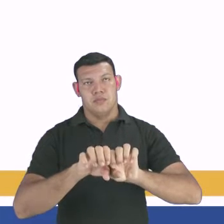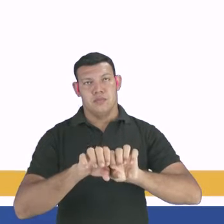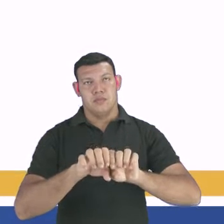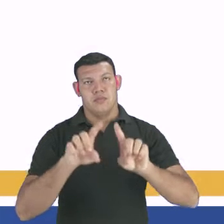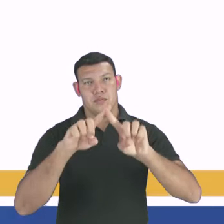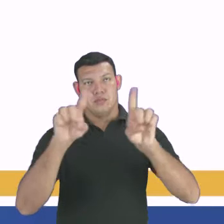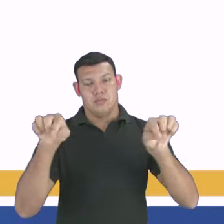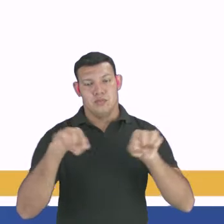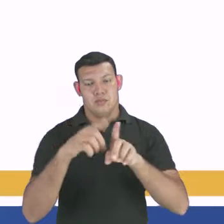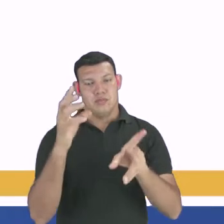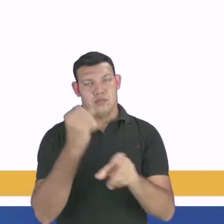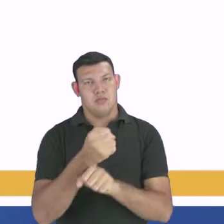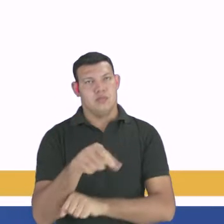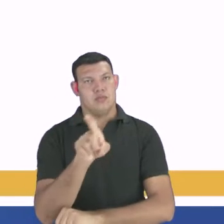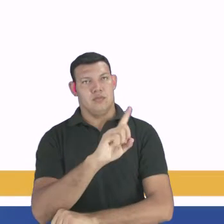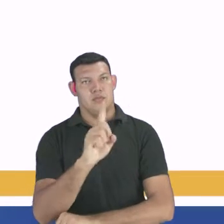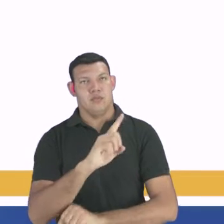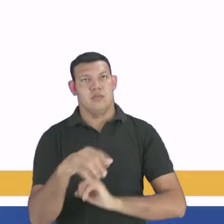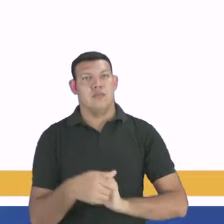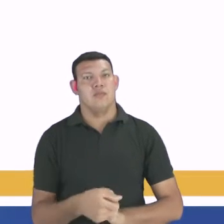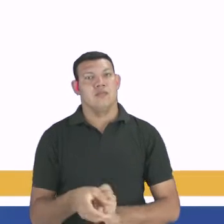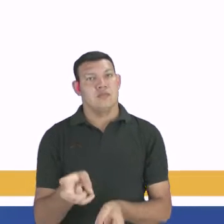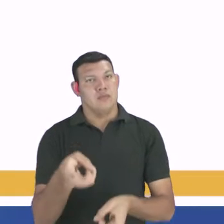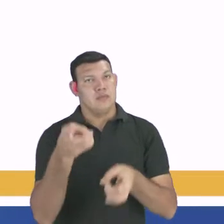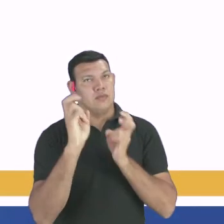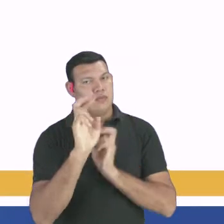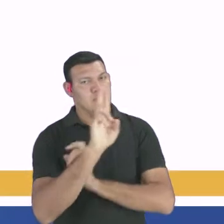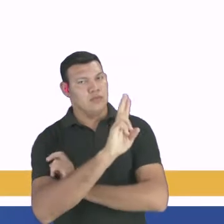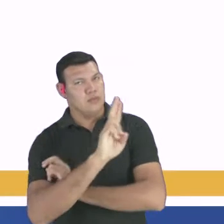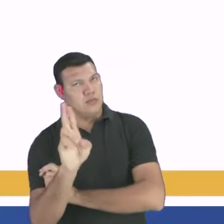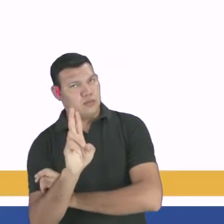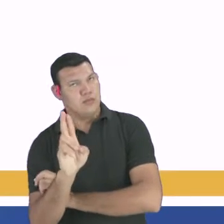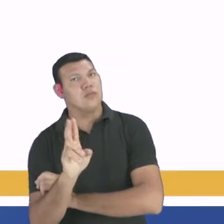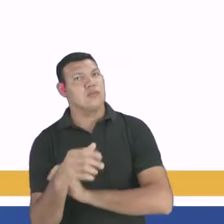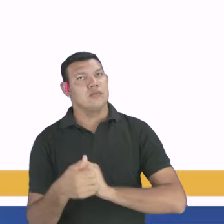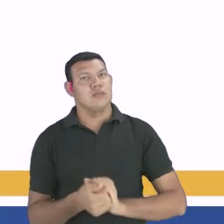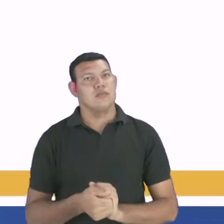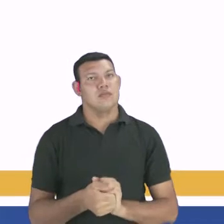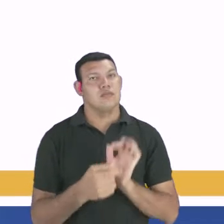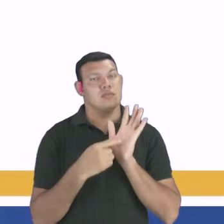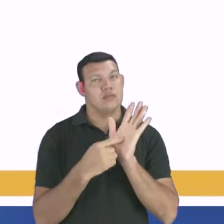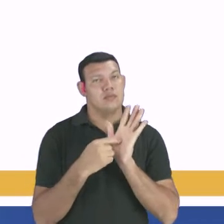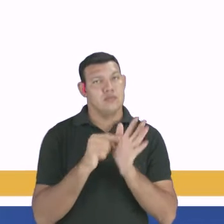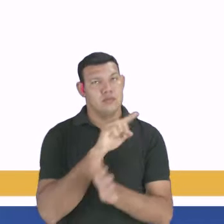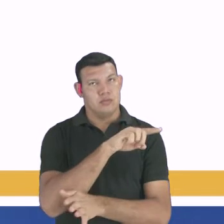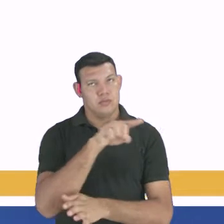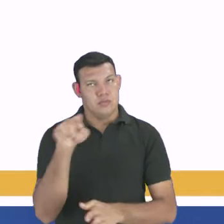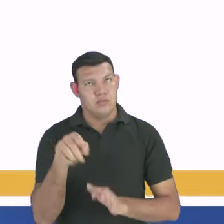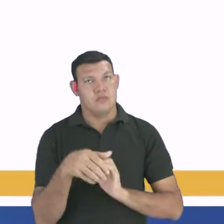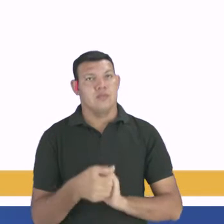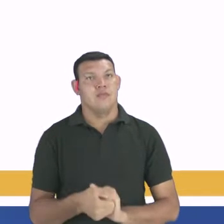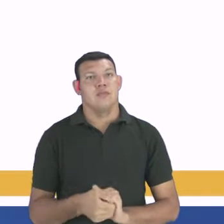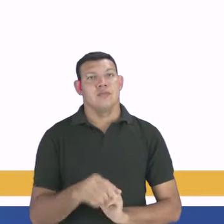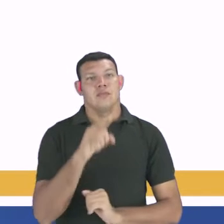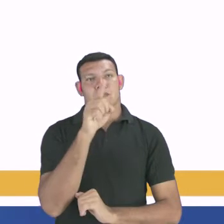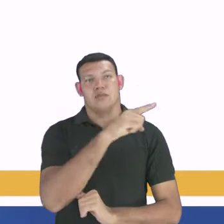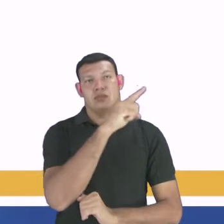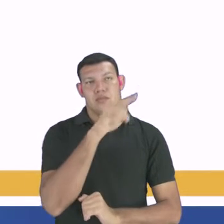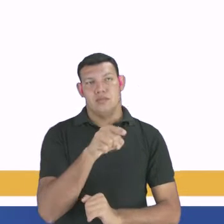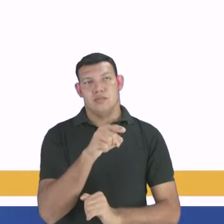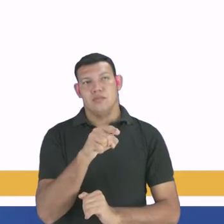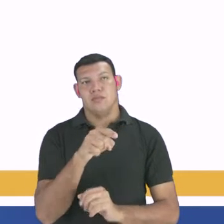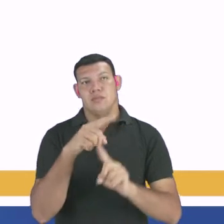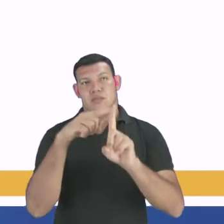equações trigonométricas tão pêssego pela nomenclatura a forma que ela se apresenta nós temos